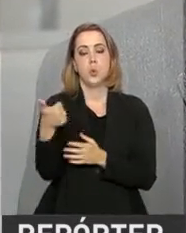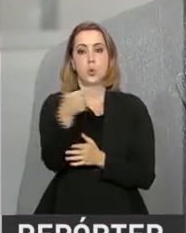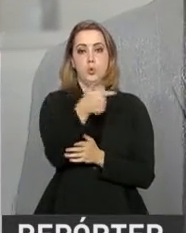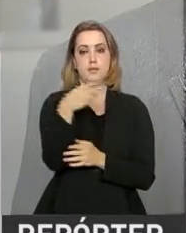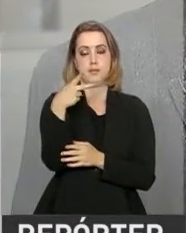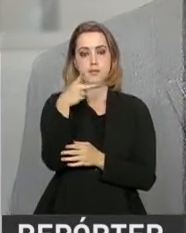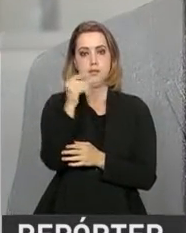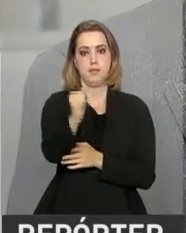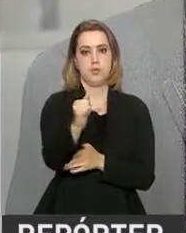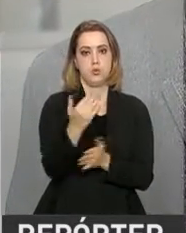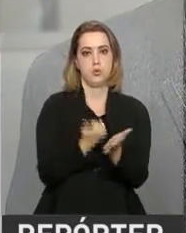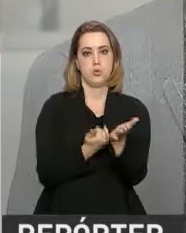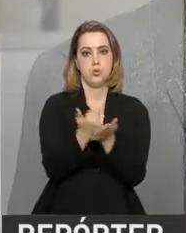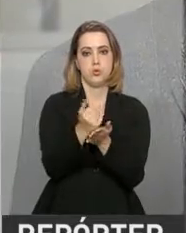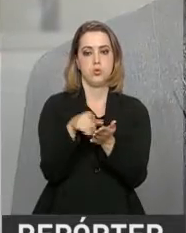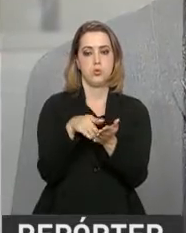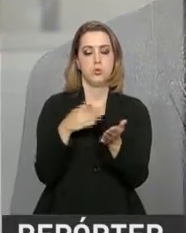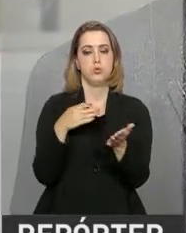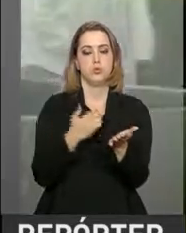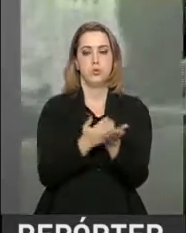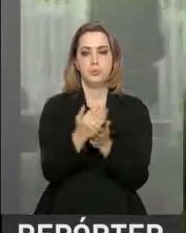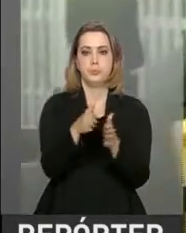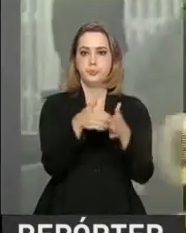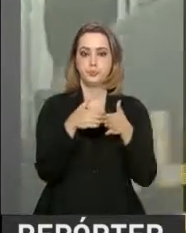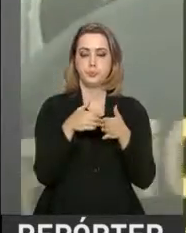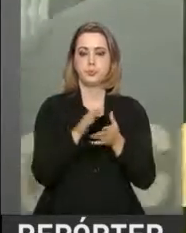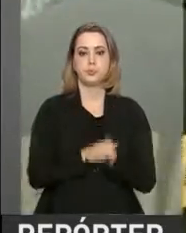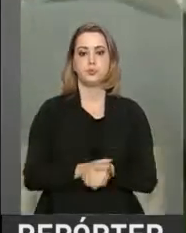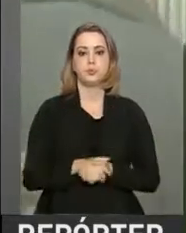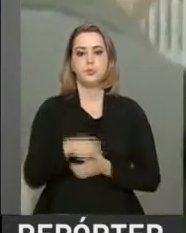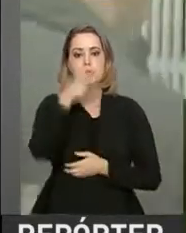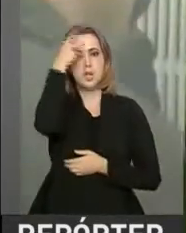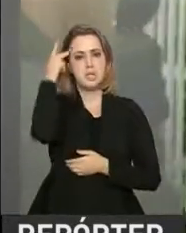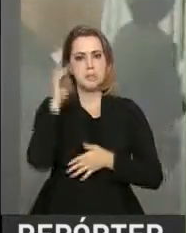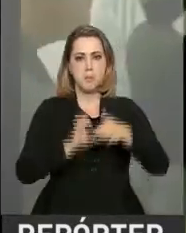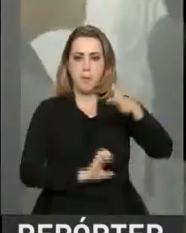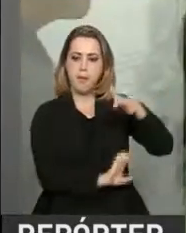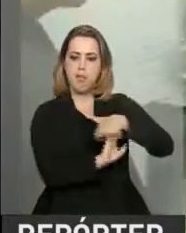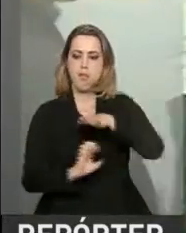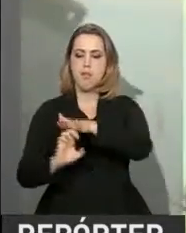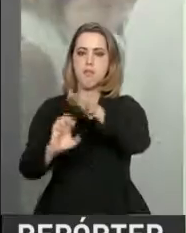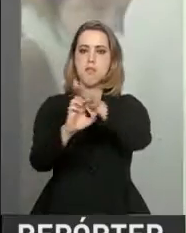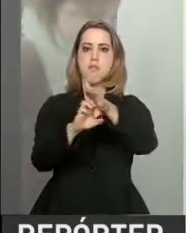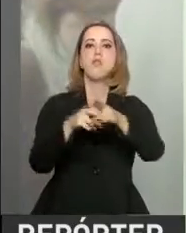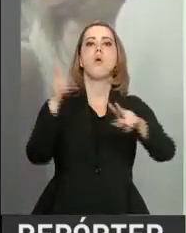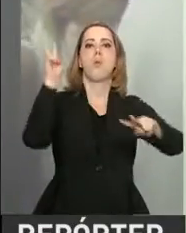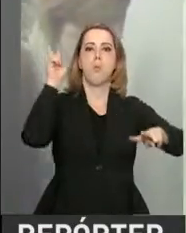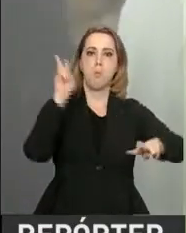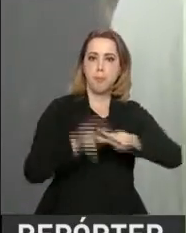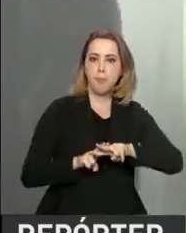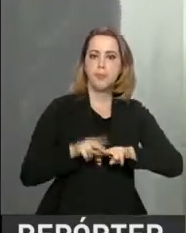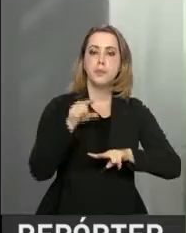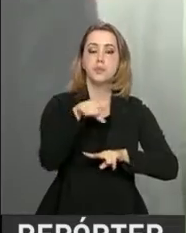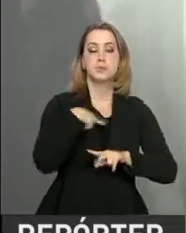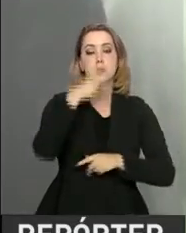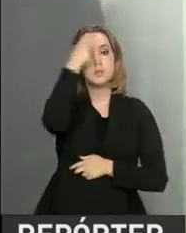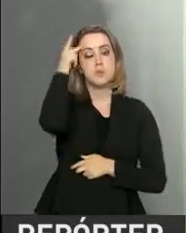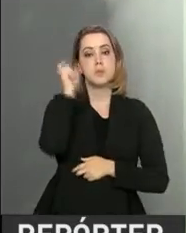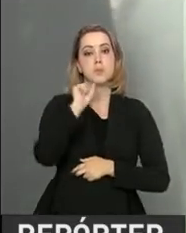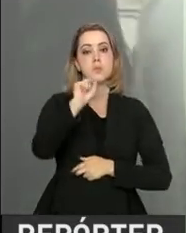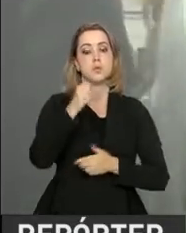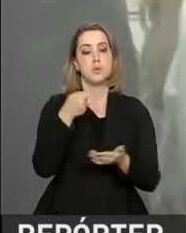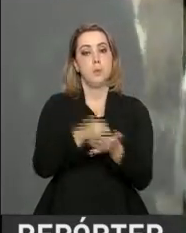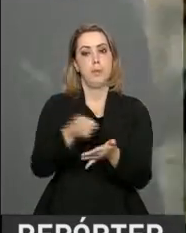dias a partir da data do requerimento. Para os exploradores, esse é um crime que custa caro. Eles são obrigados a